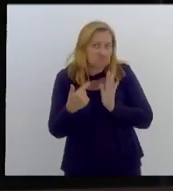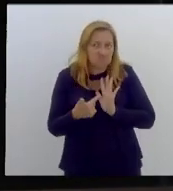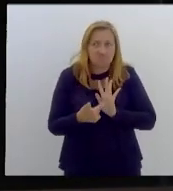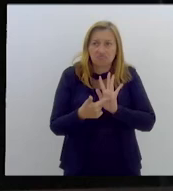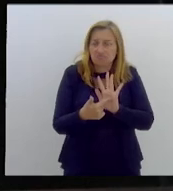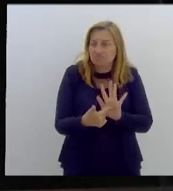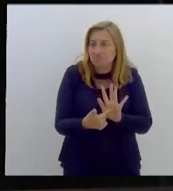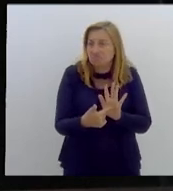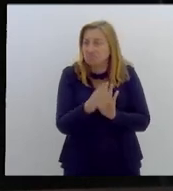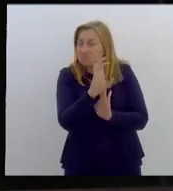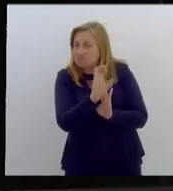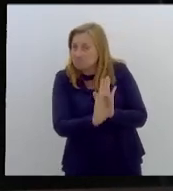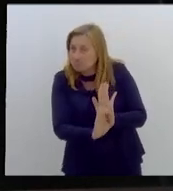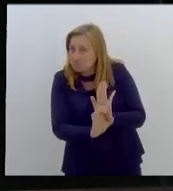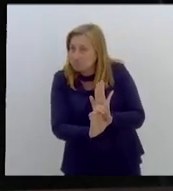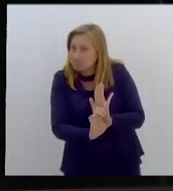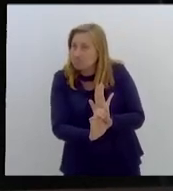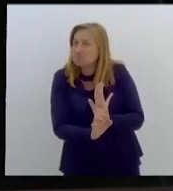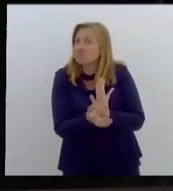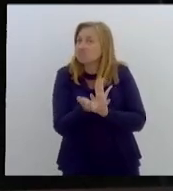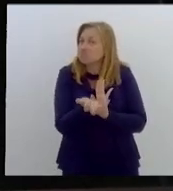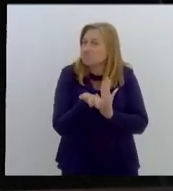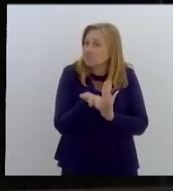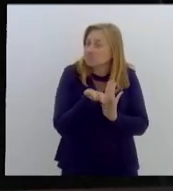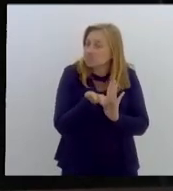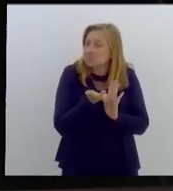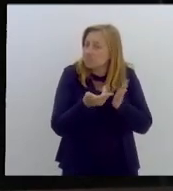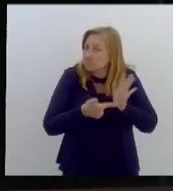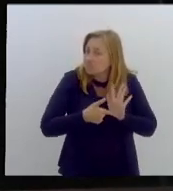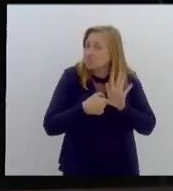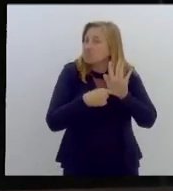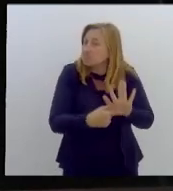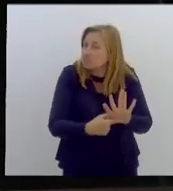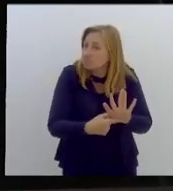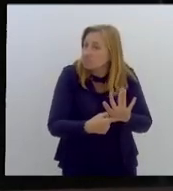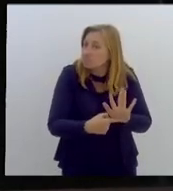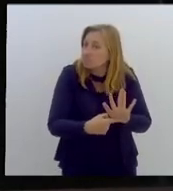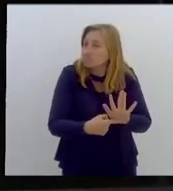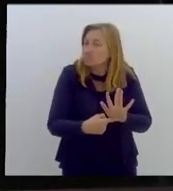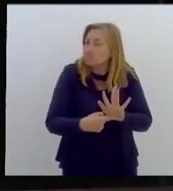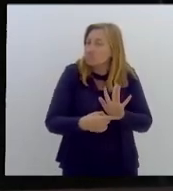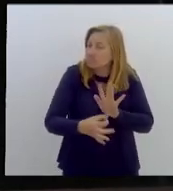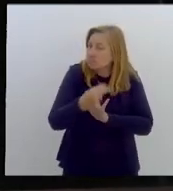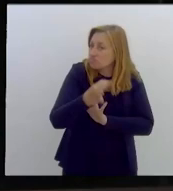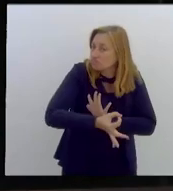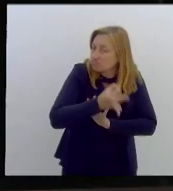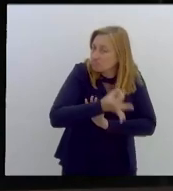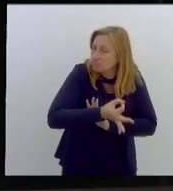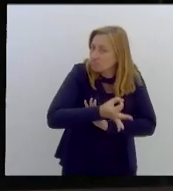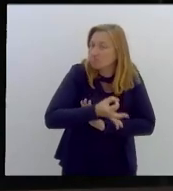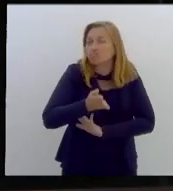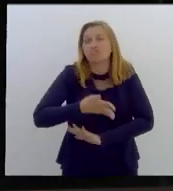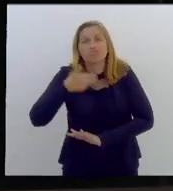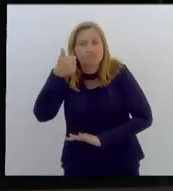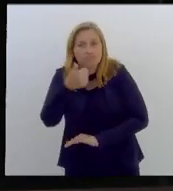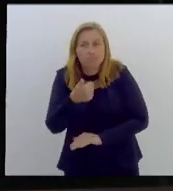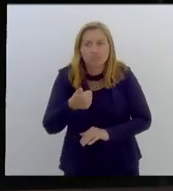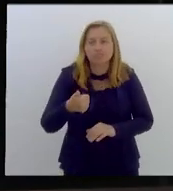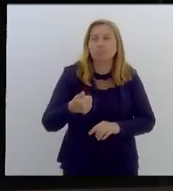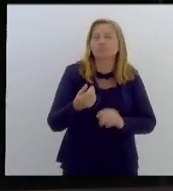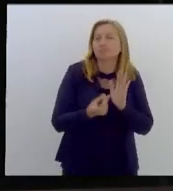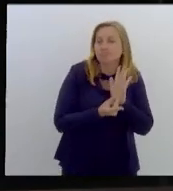como emenda para tentar contribuir de forma efetiva para a melhoria da